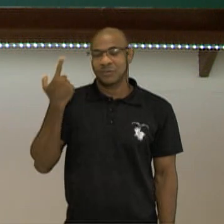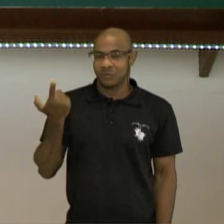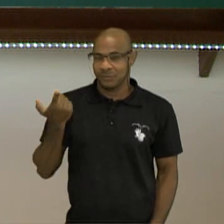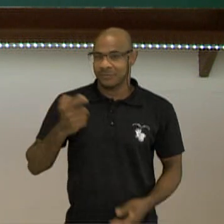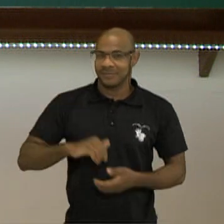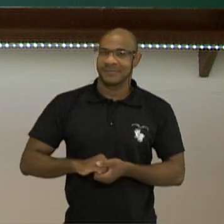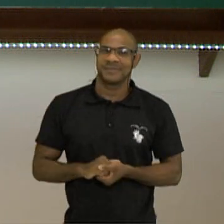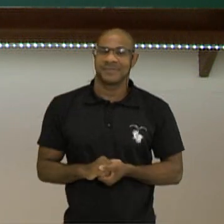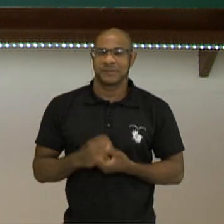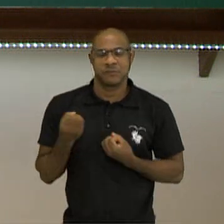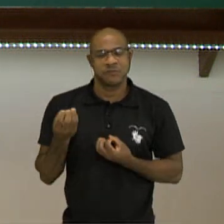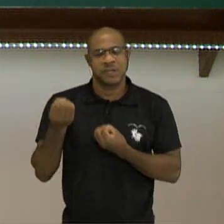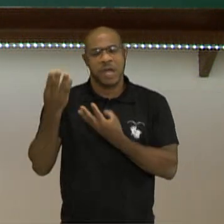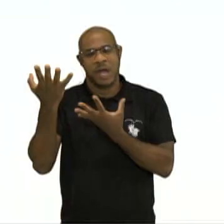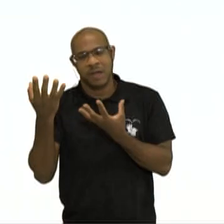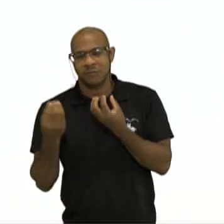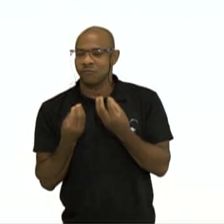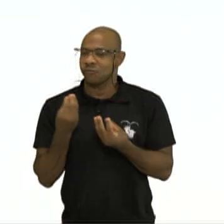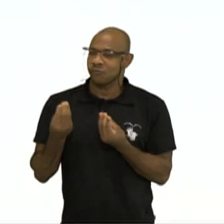você pensa?